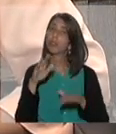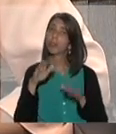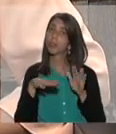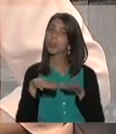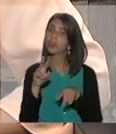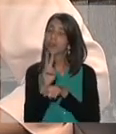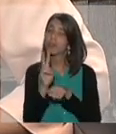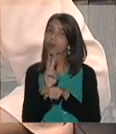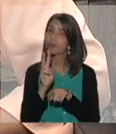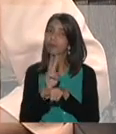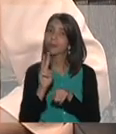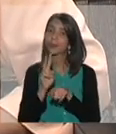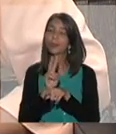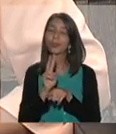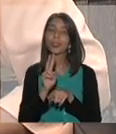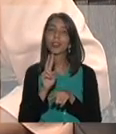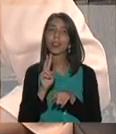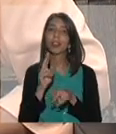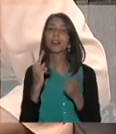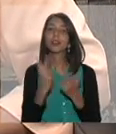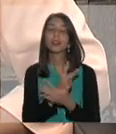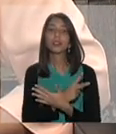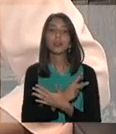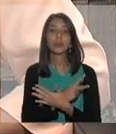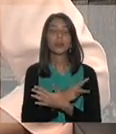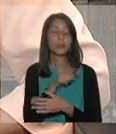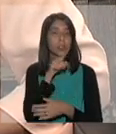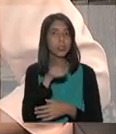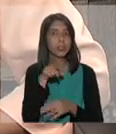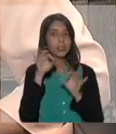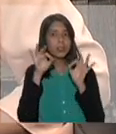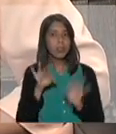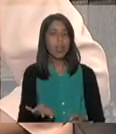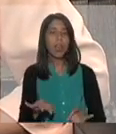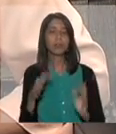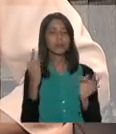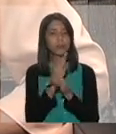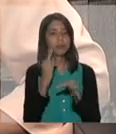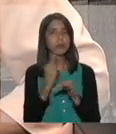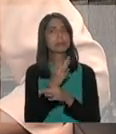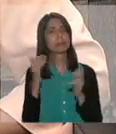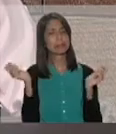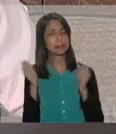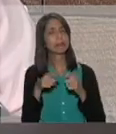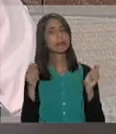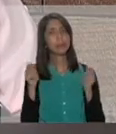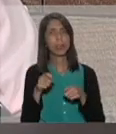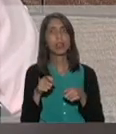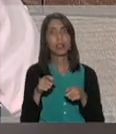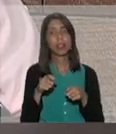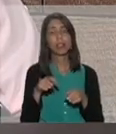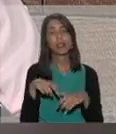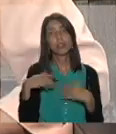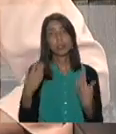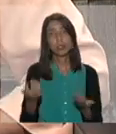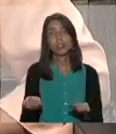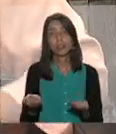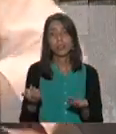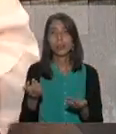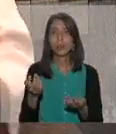provavelmente, simbolicamente, ela criou para você a certeza da resistência, que era possível resistir. Sem dúvida. E